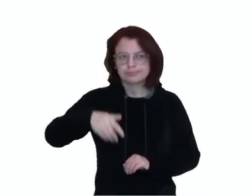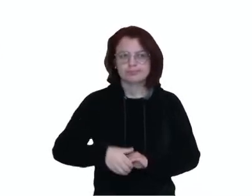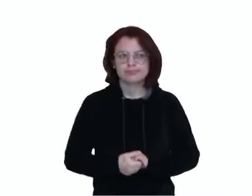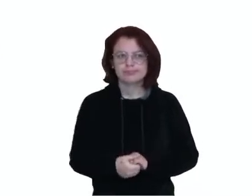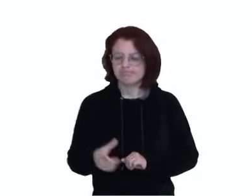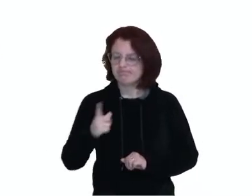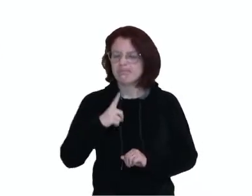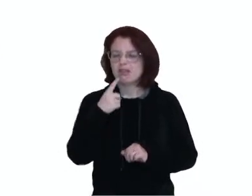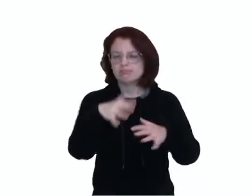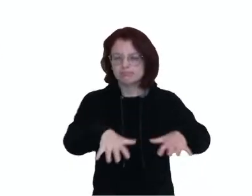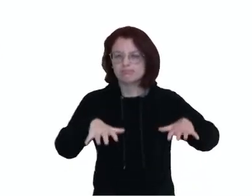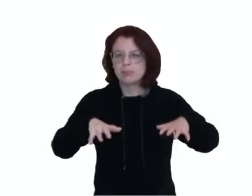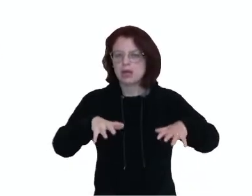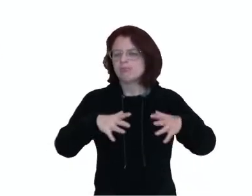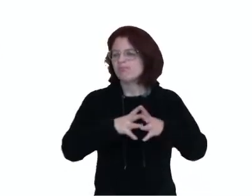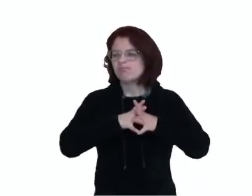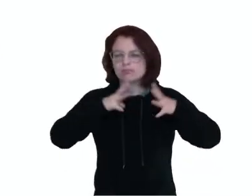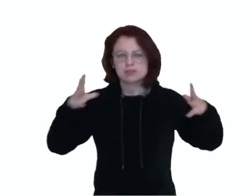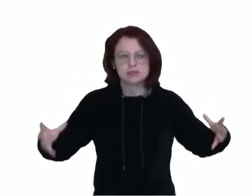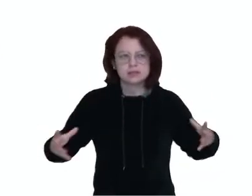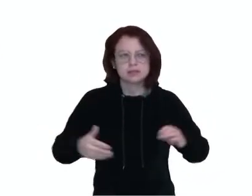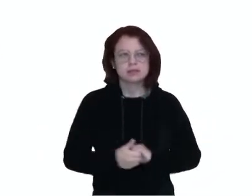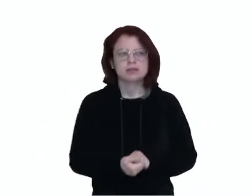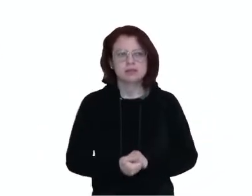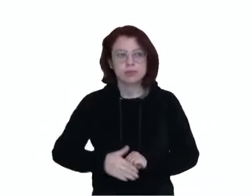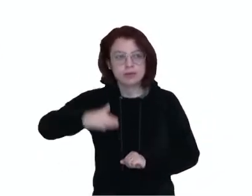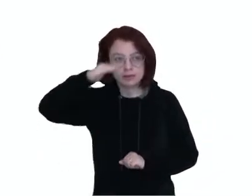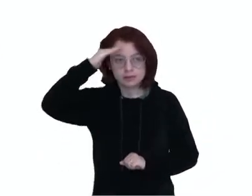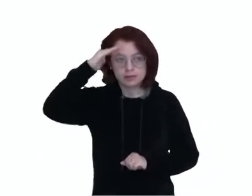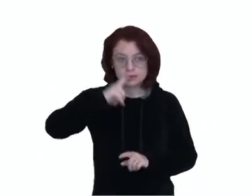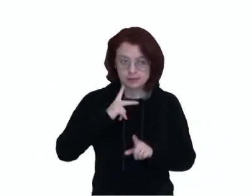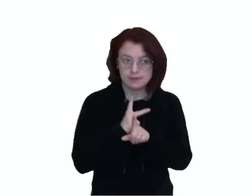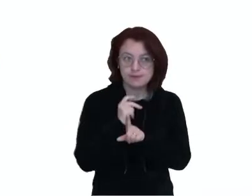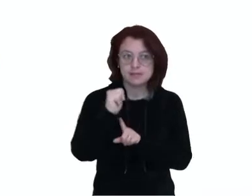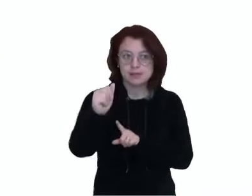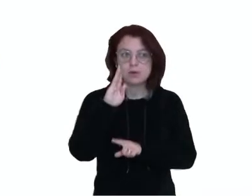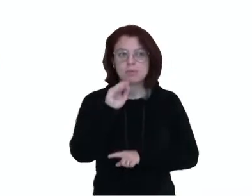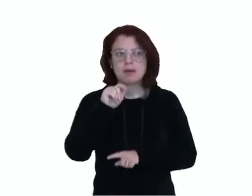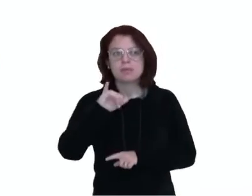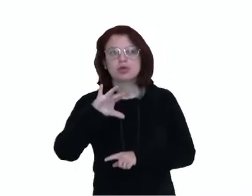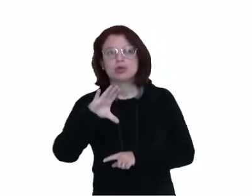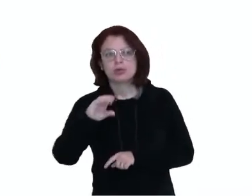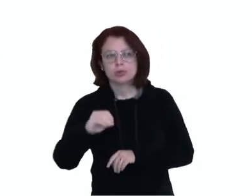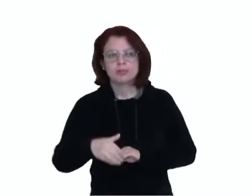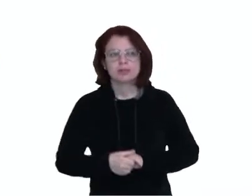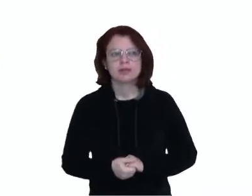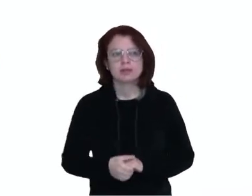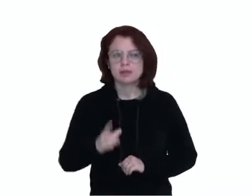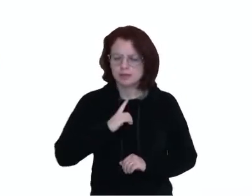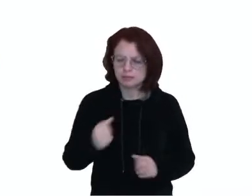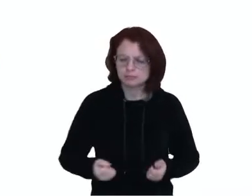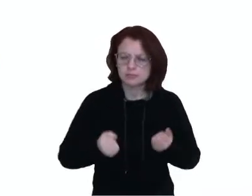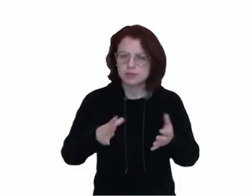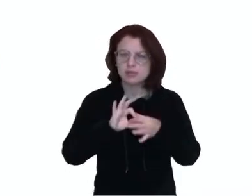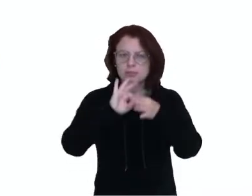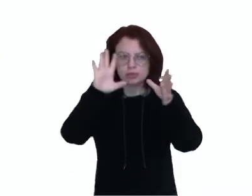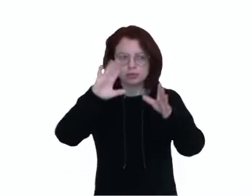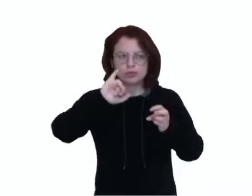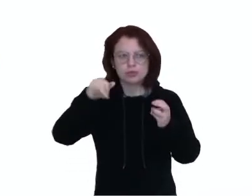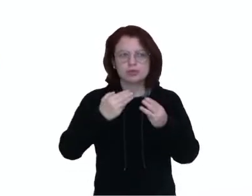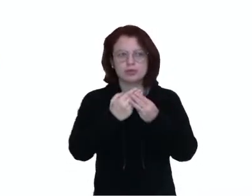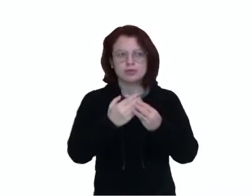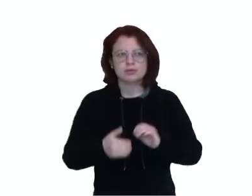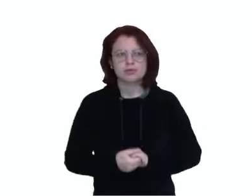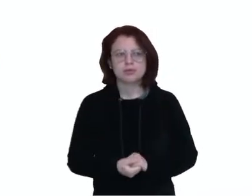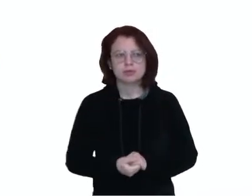império. O exército comandado por Ciro venceu o Império Babilônia, e o professor comentou sobre isso, e libertou os judeus. Passagem